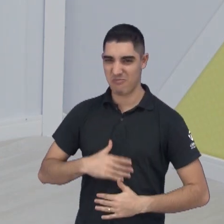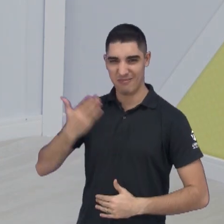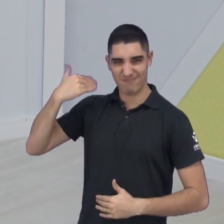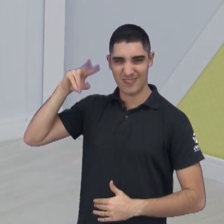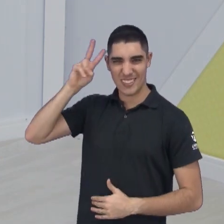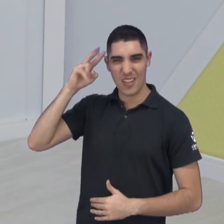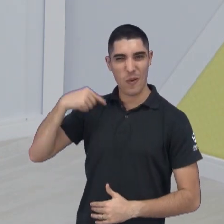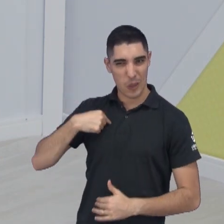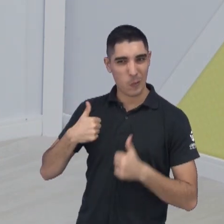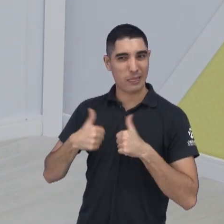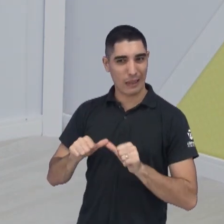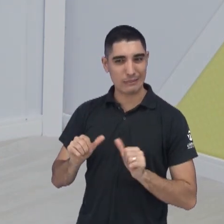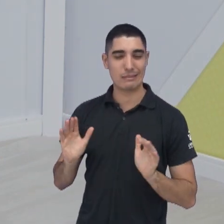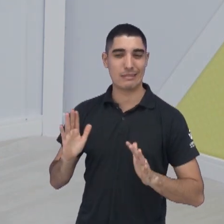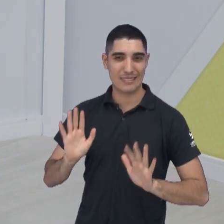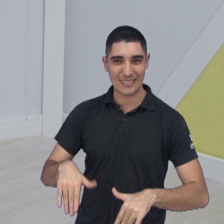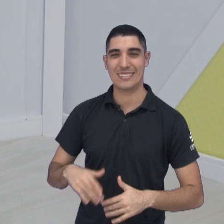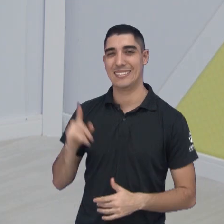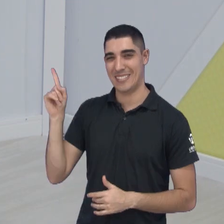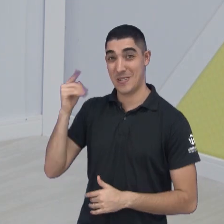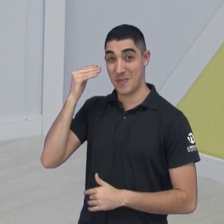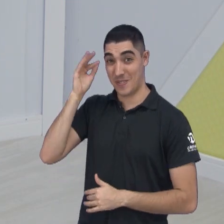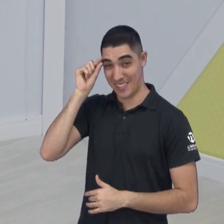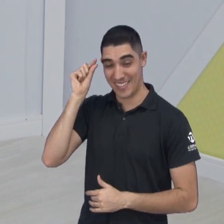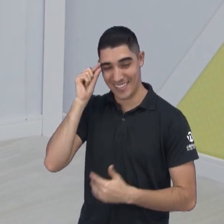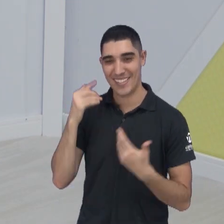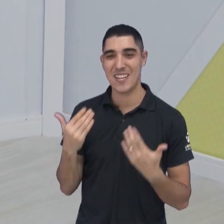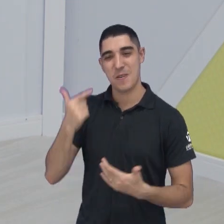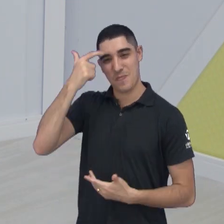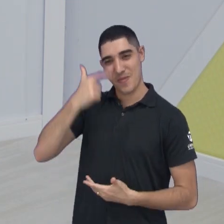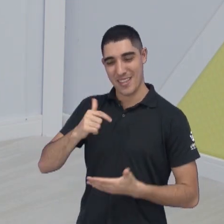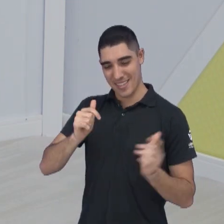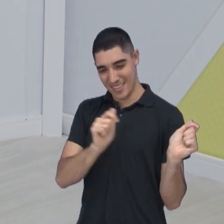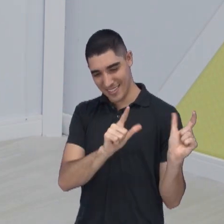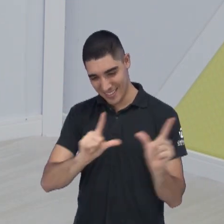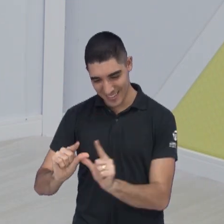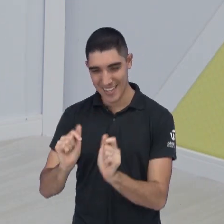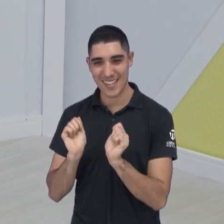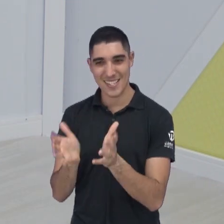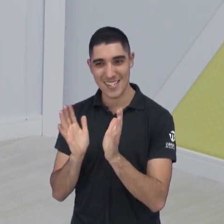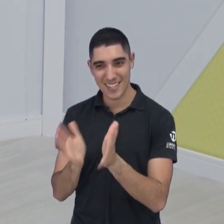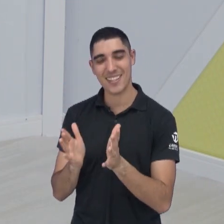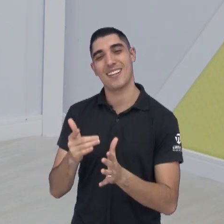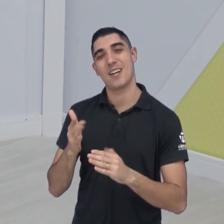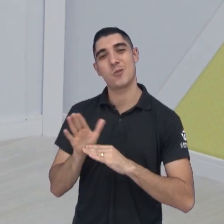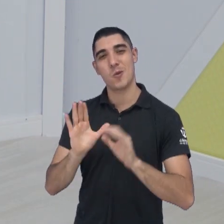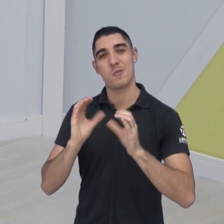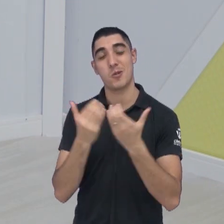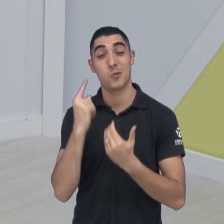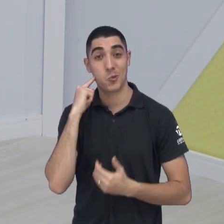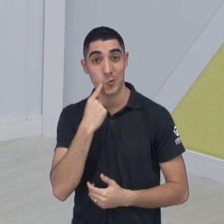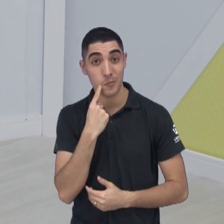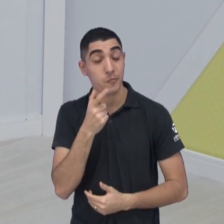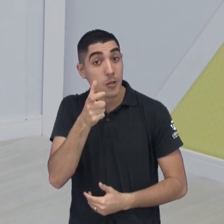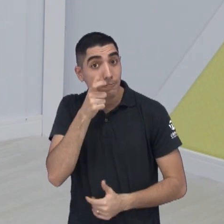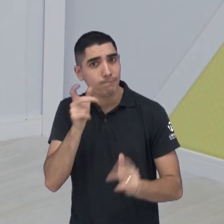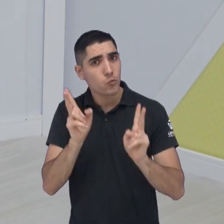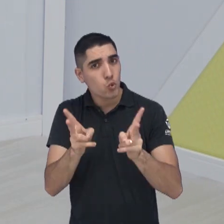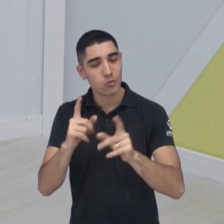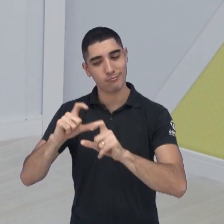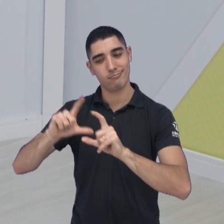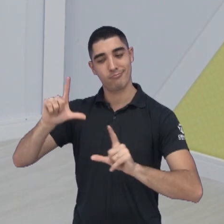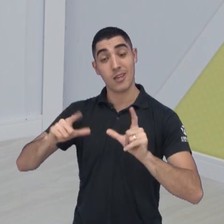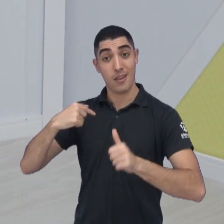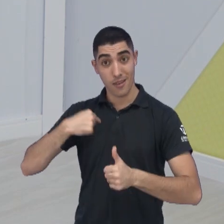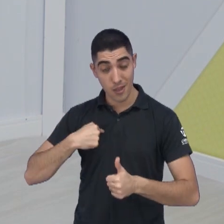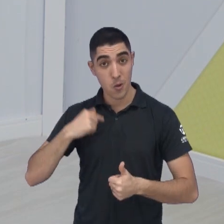segunda-feira, no perigo. Que beleza. Luizão sempre levando a informação para a comunidade surda que acompanha o nosso Hora do Esporte. Você fica agora com a programação da TV